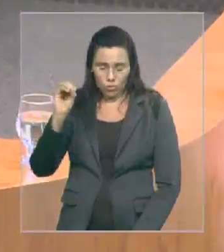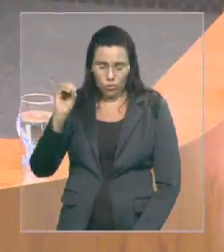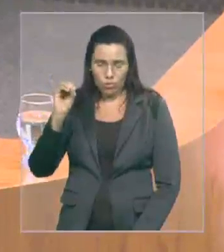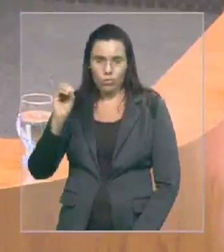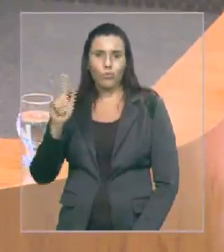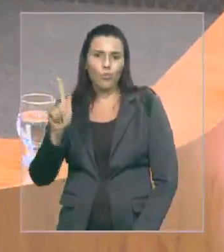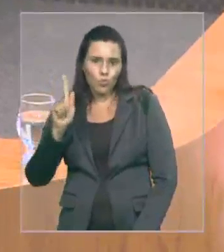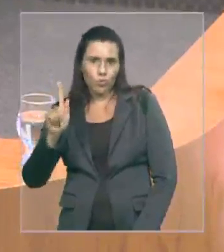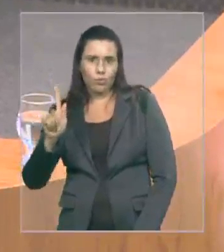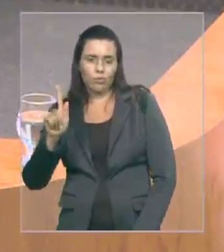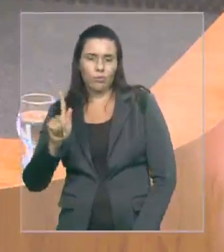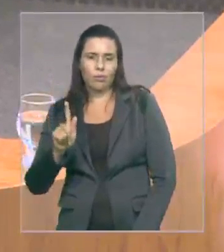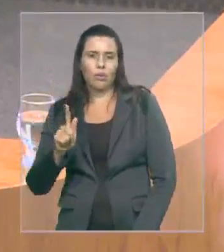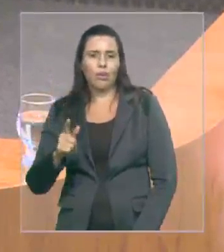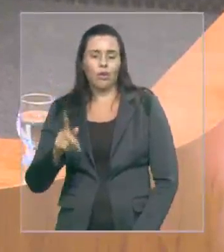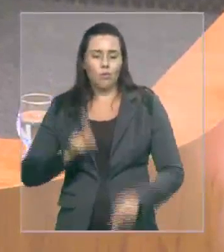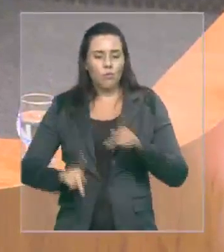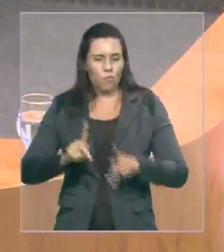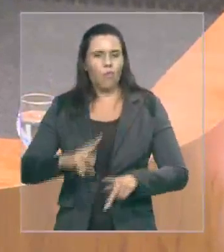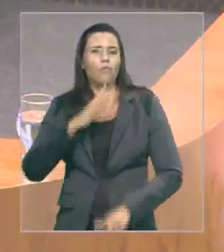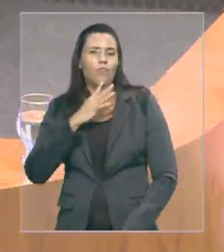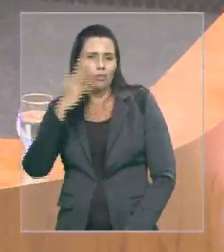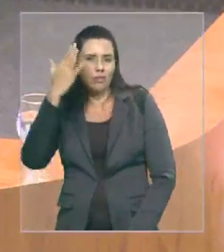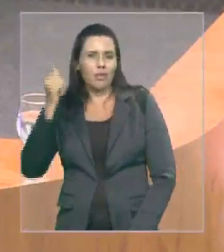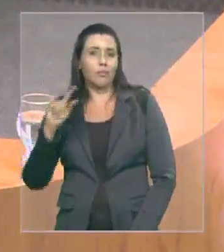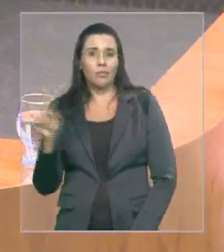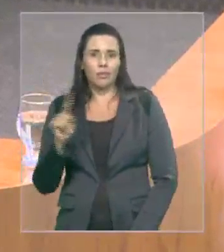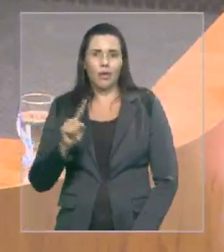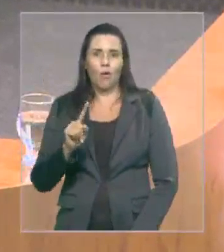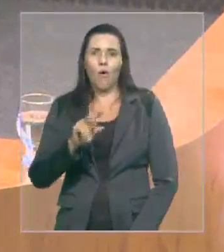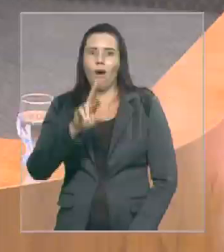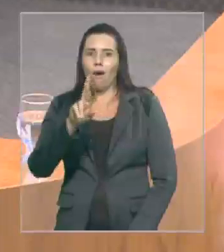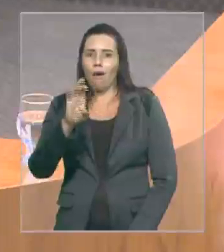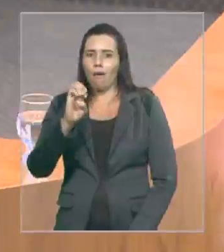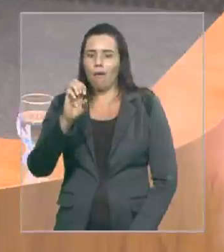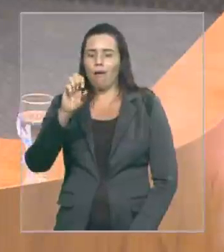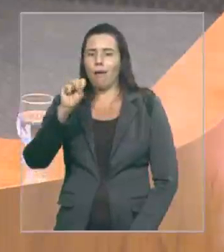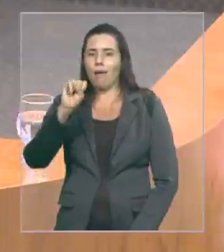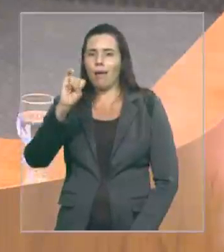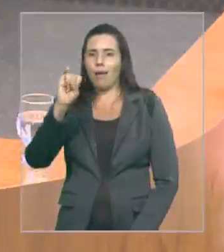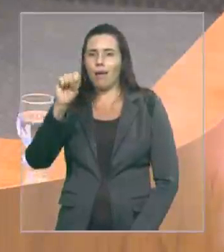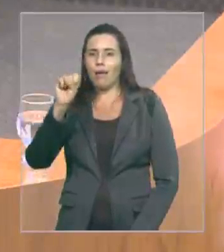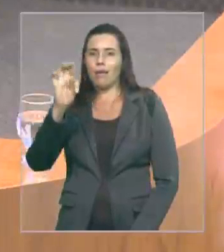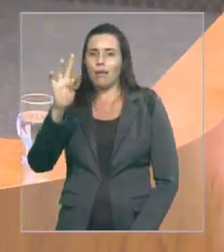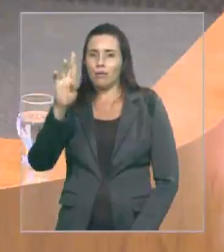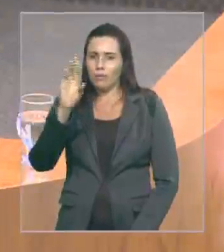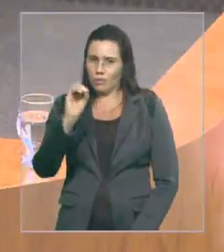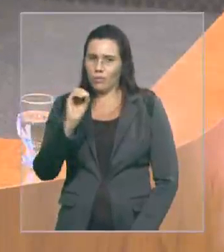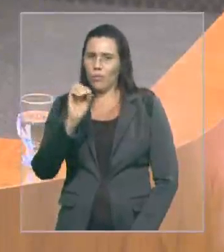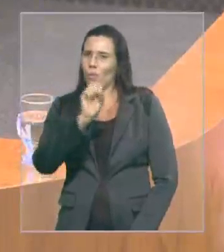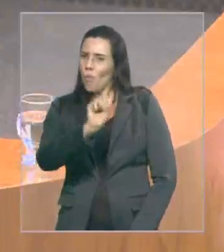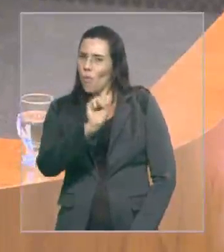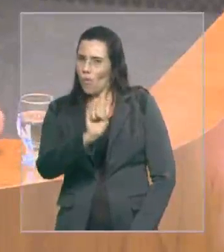S, que Vossa Excelência insiste em falar e defender a prefeitura. Com todo respeito,